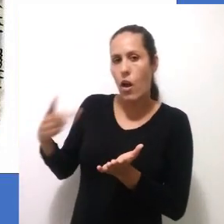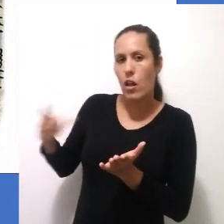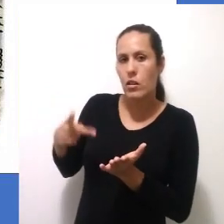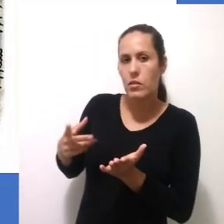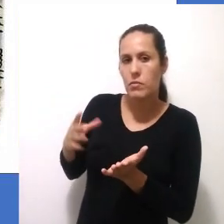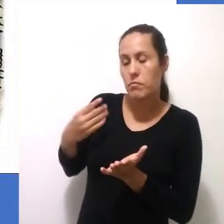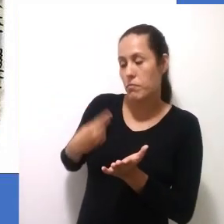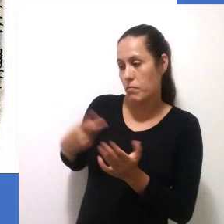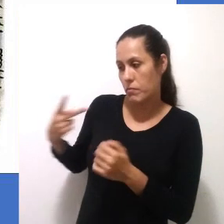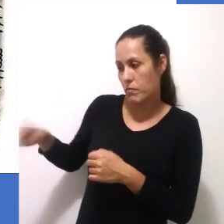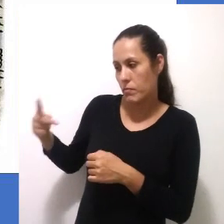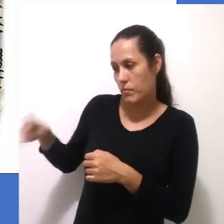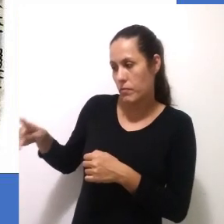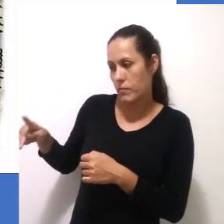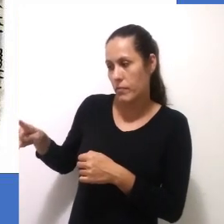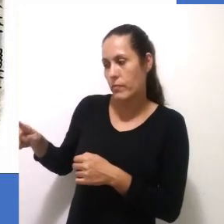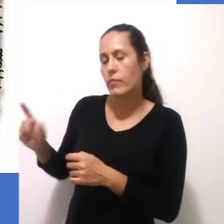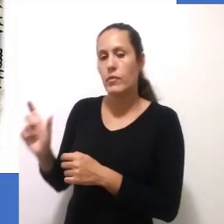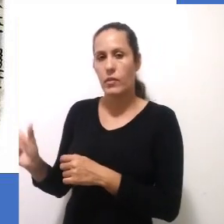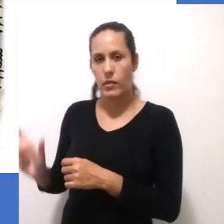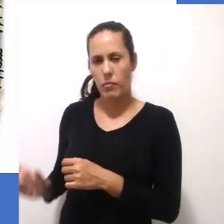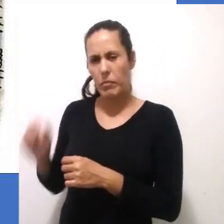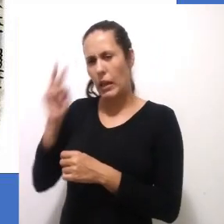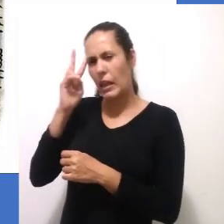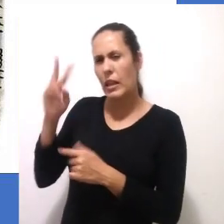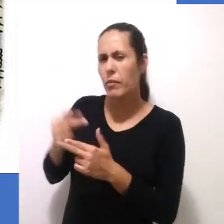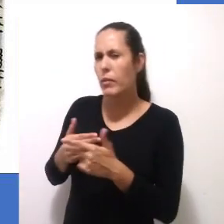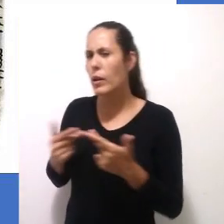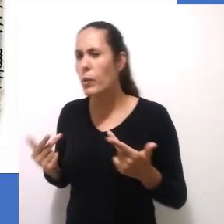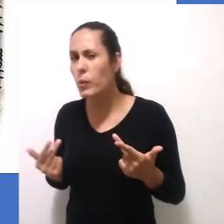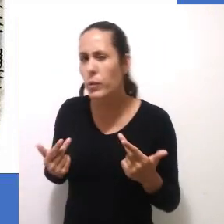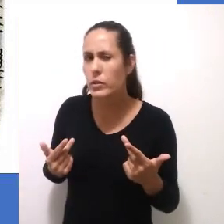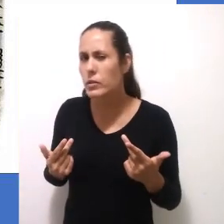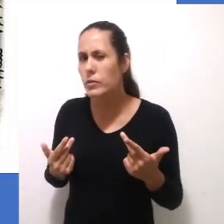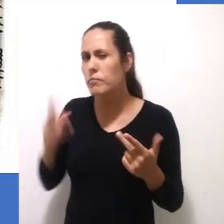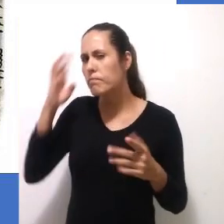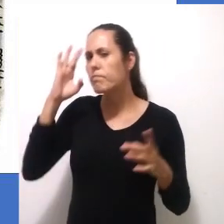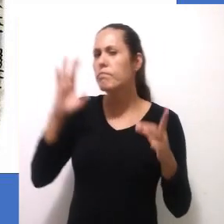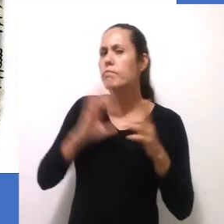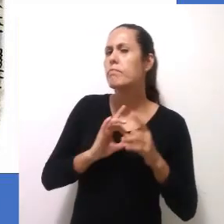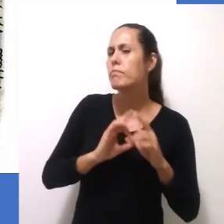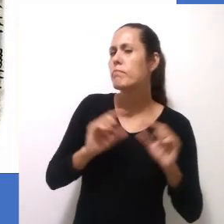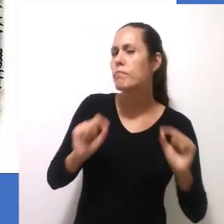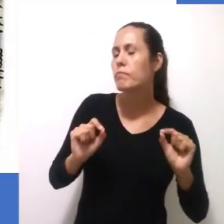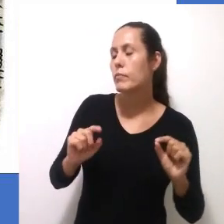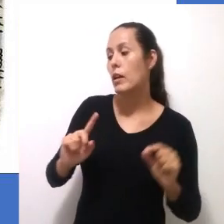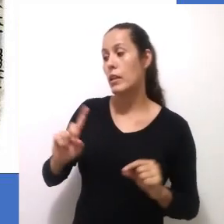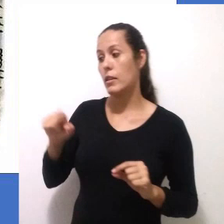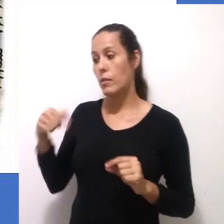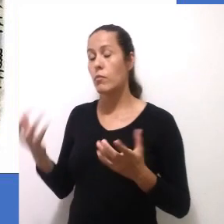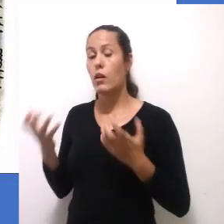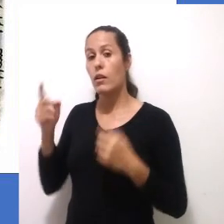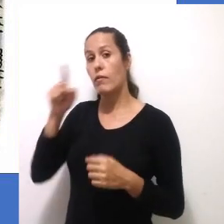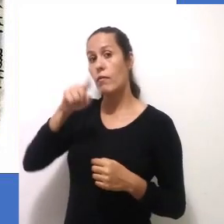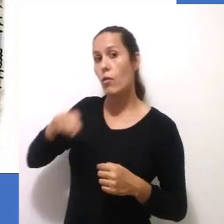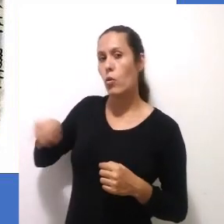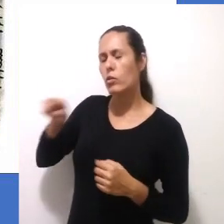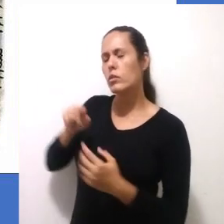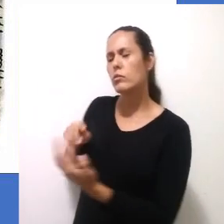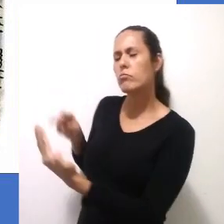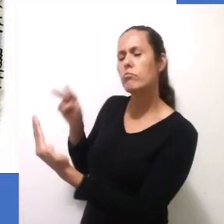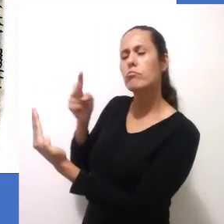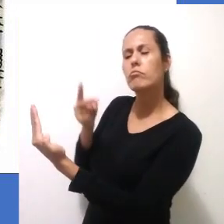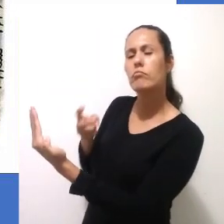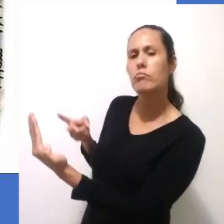segurando aí. Se essas palavras elas te lembram alguma coisa. Em seguida, eu quero que vocês observem